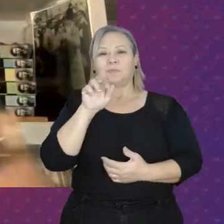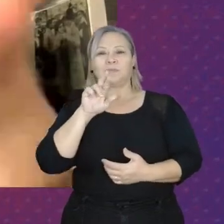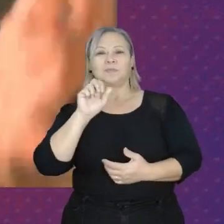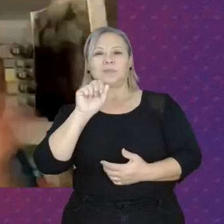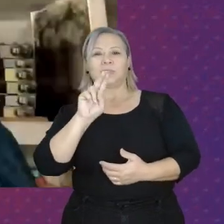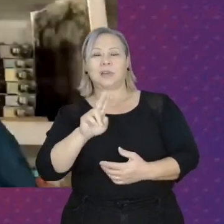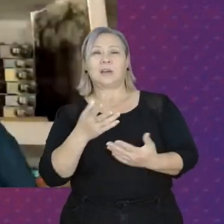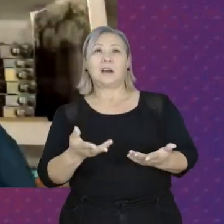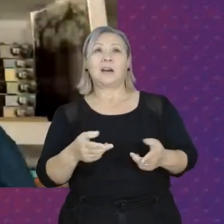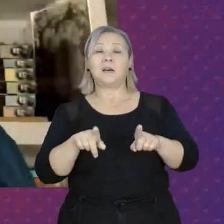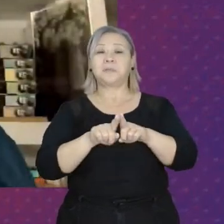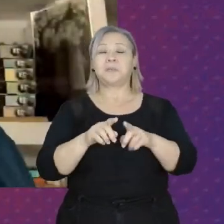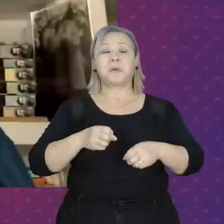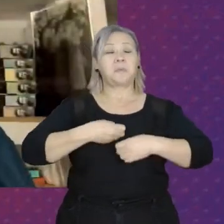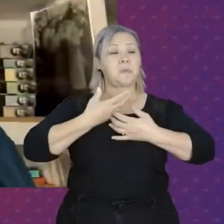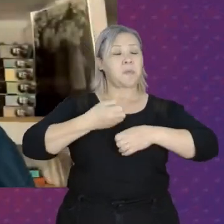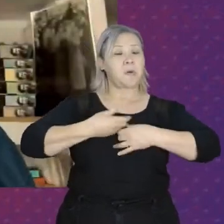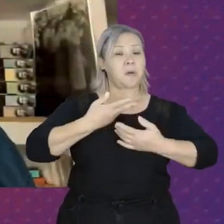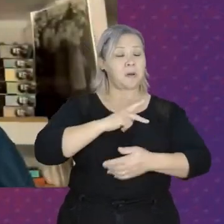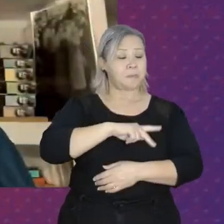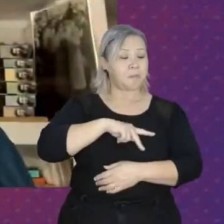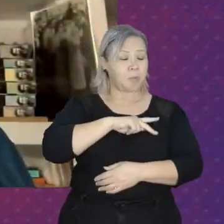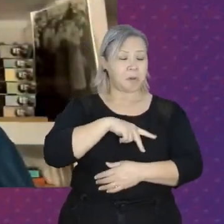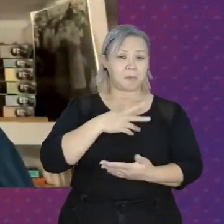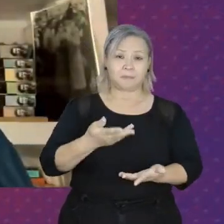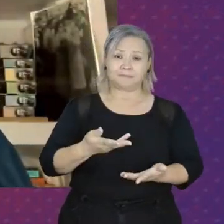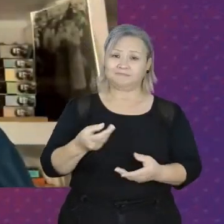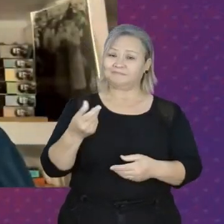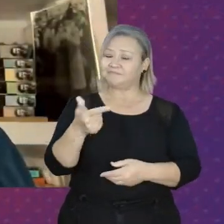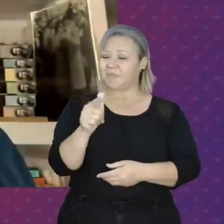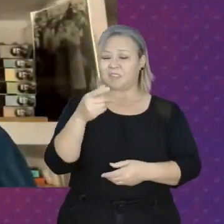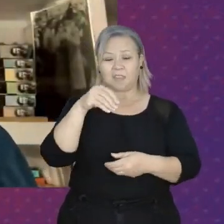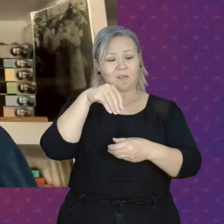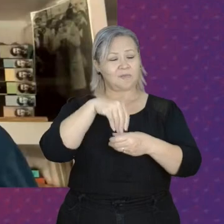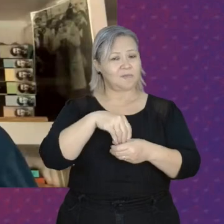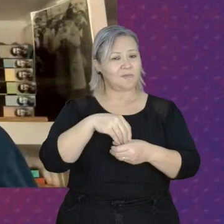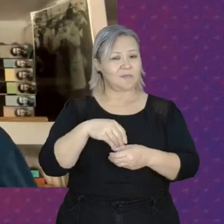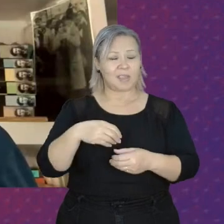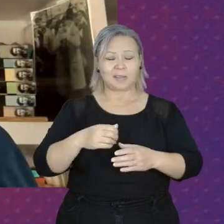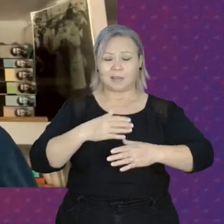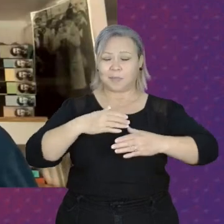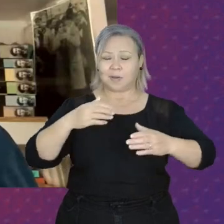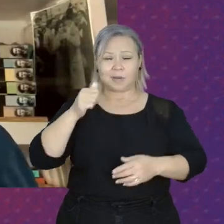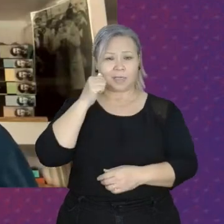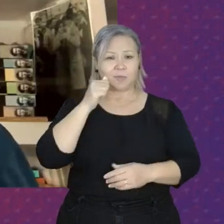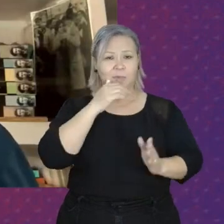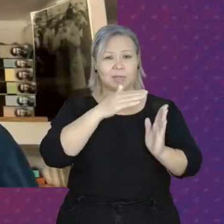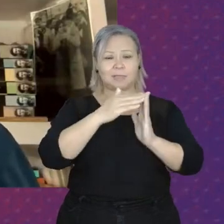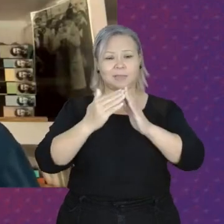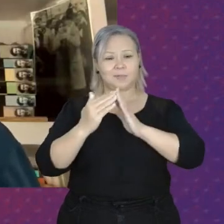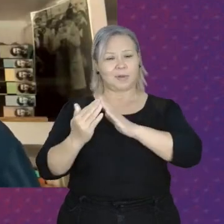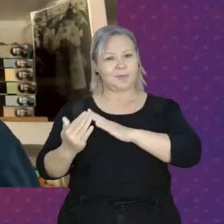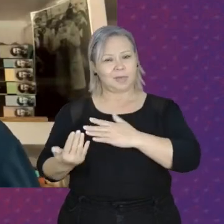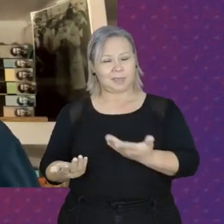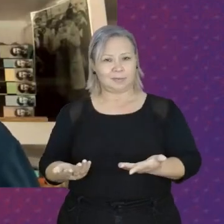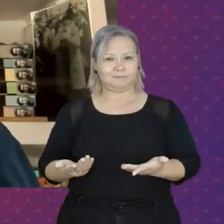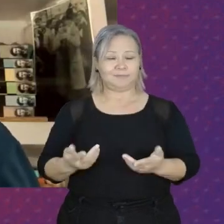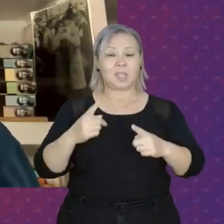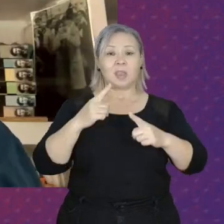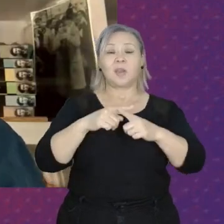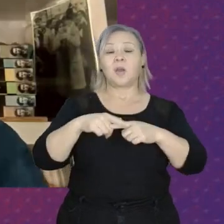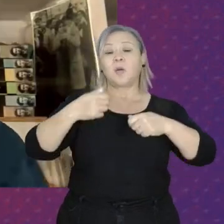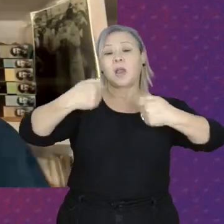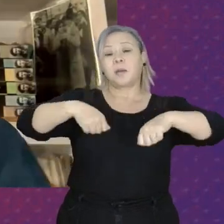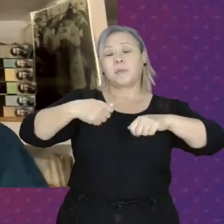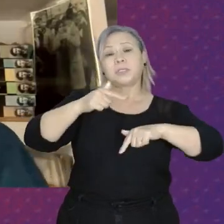faz parte da vida das mulheres, da maioria das mulheres nas periferias. Por quê? É